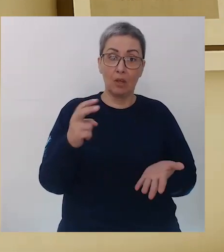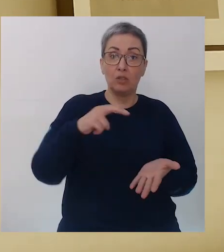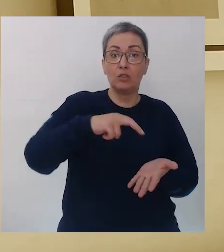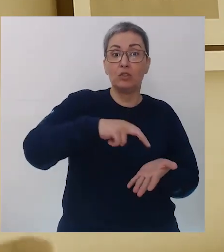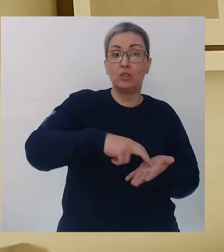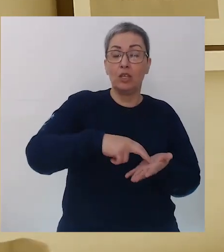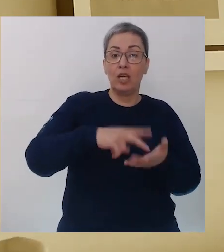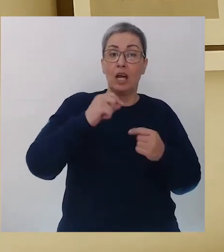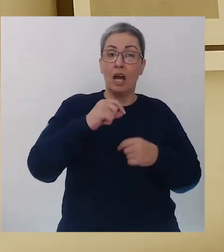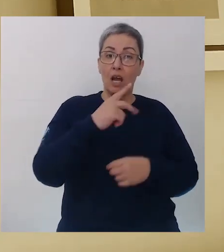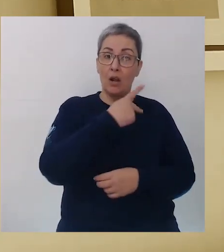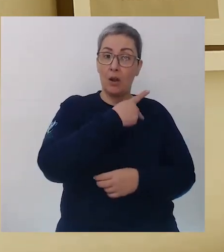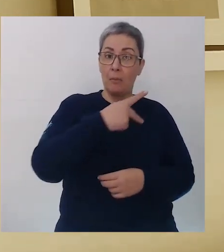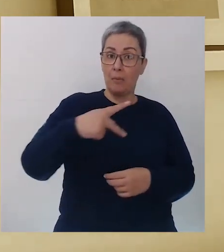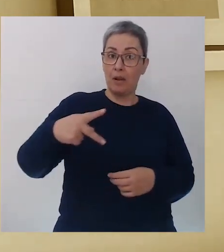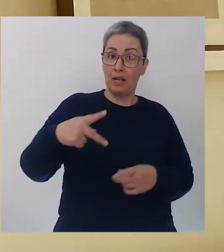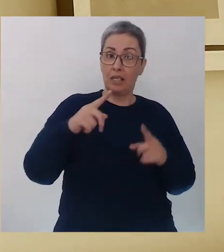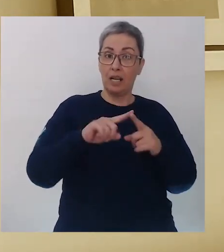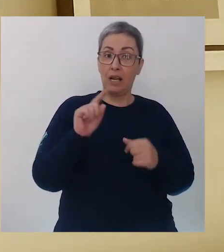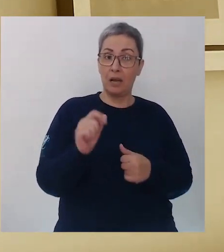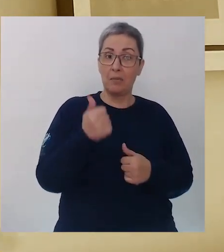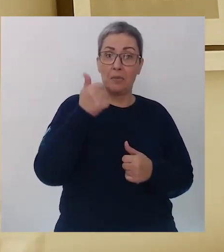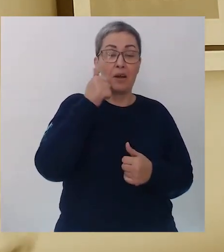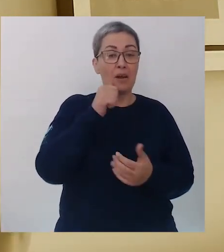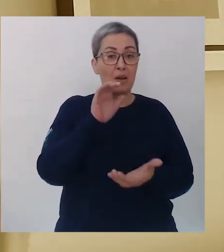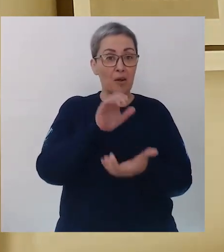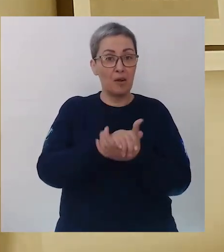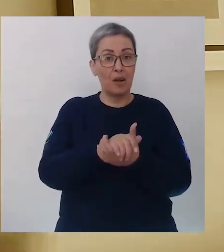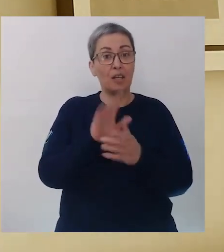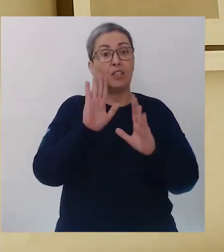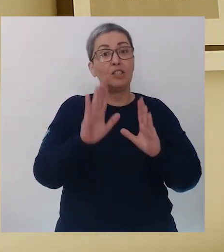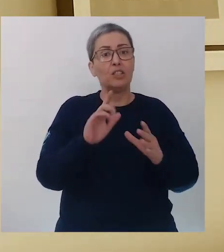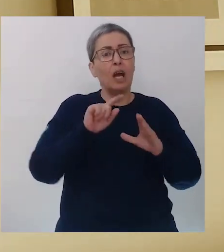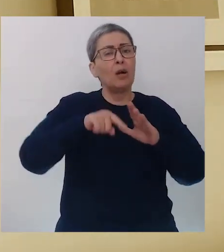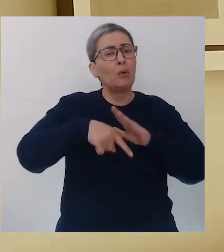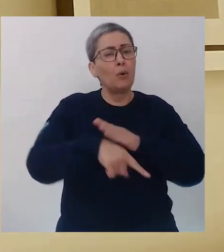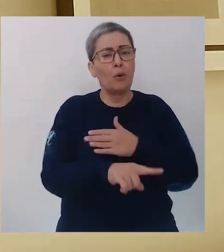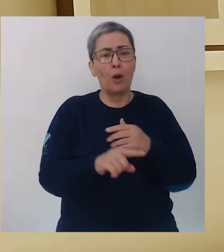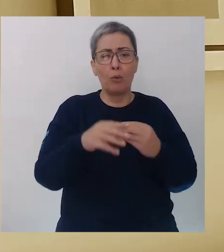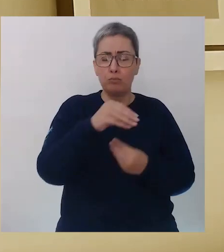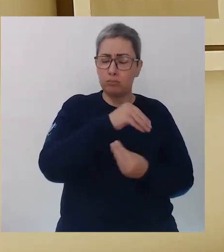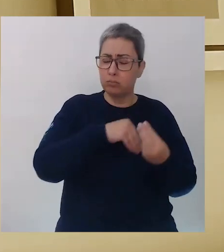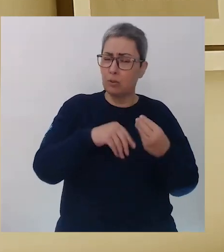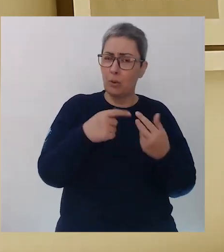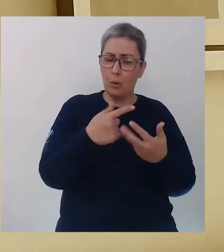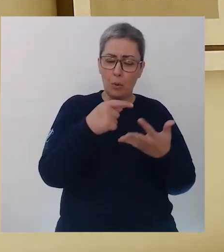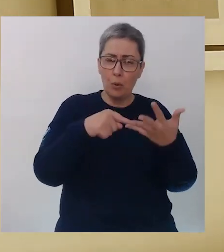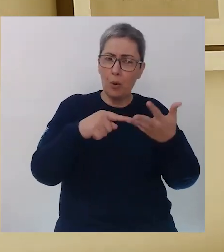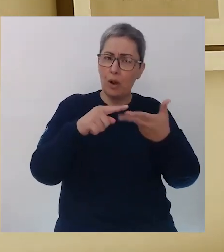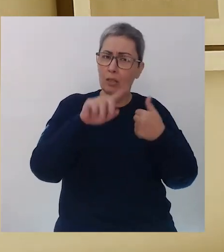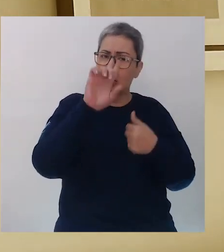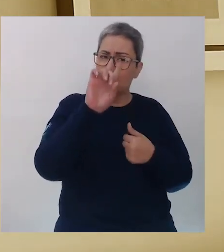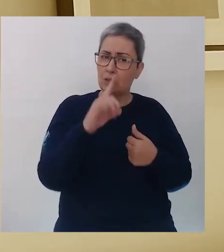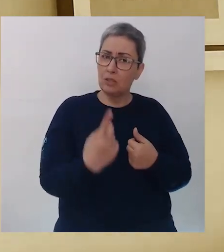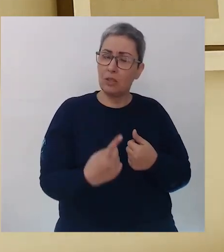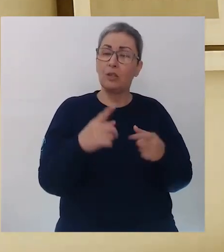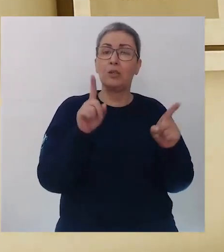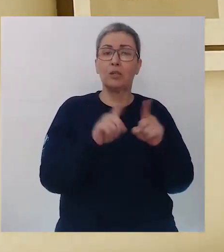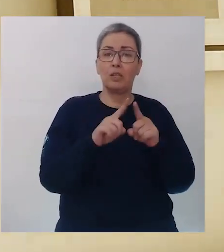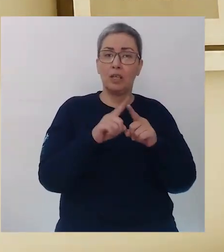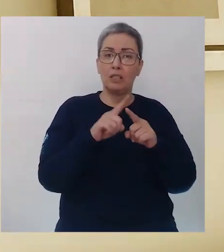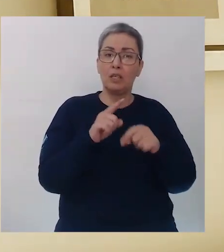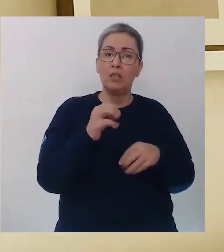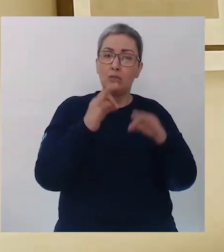Casa Branca, ele como presidente e ela primeira-dama, ela já estava profundamente envolvida em questões de direitos humanos e de